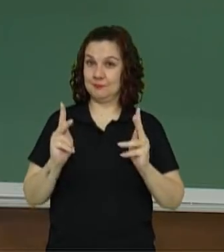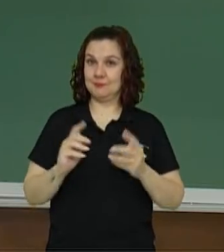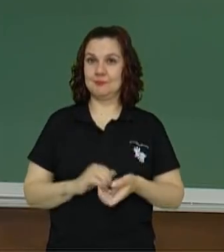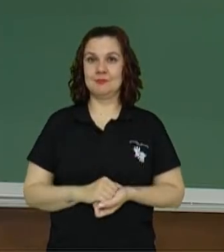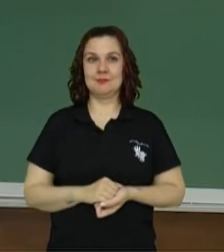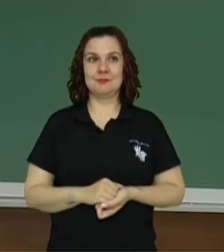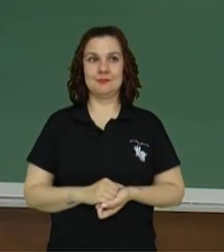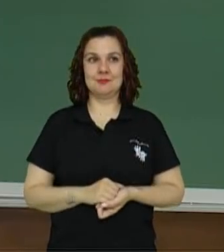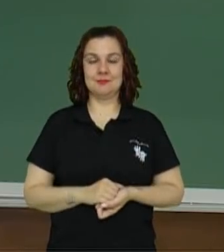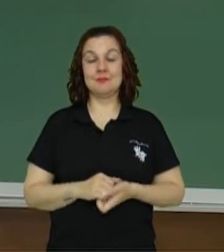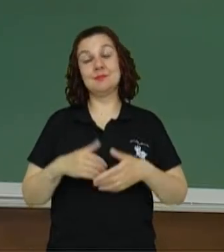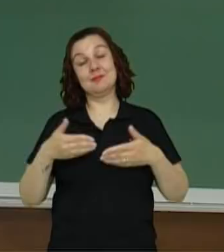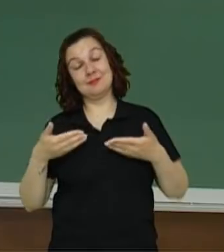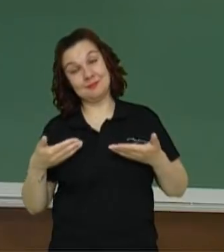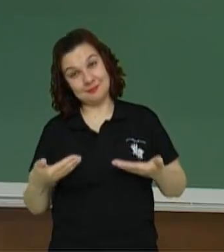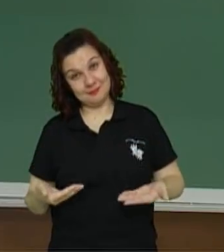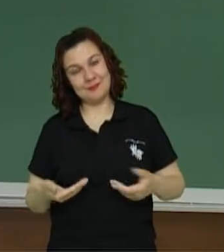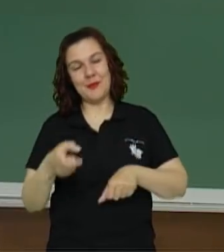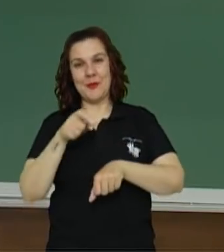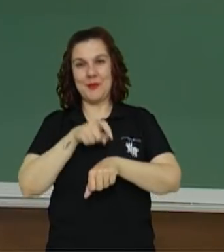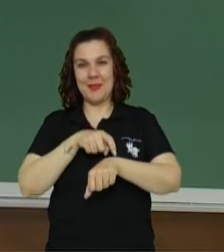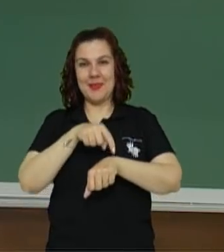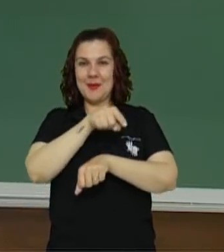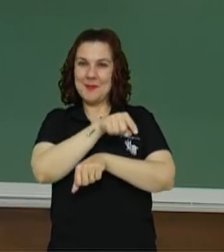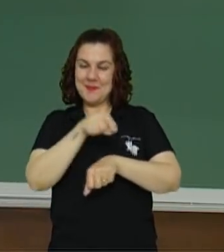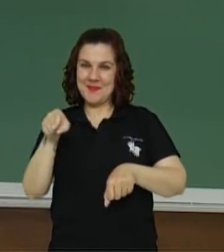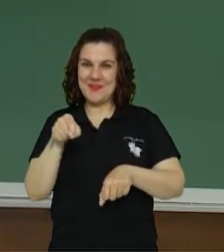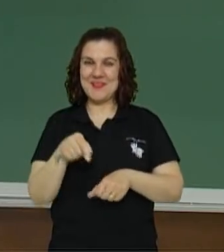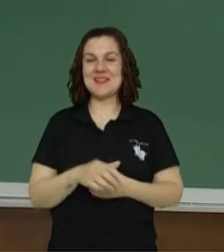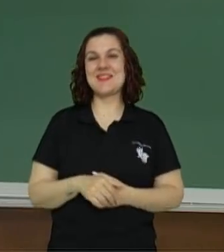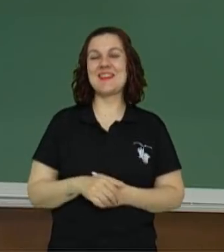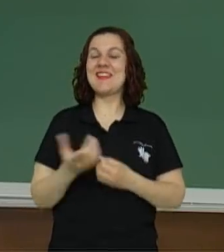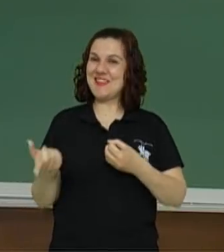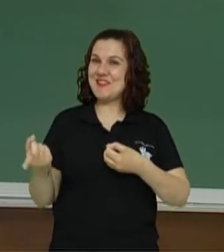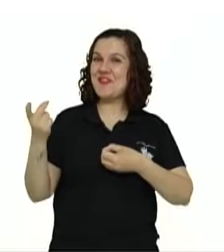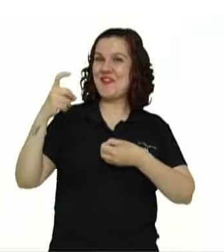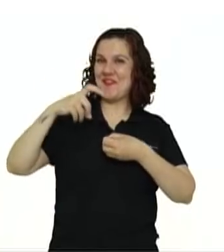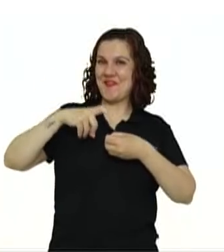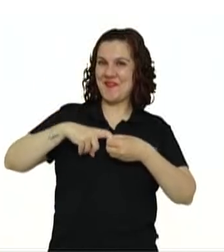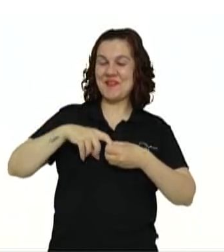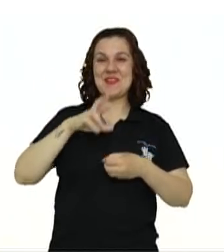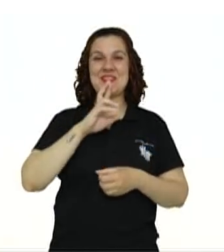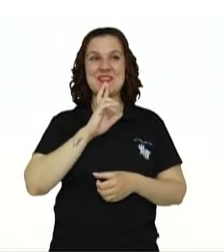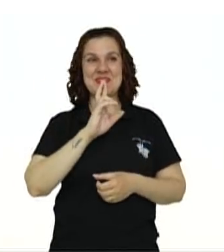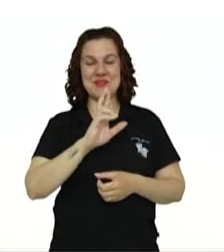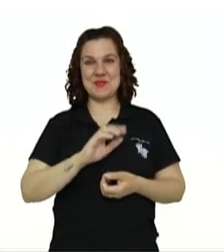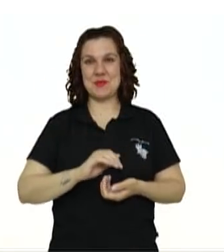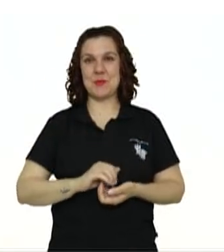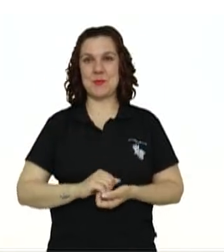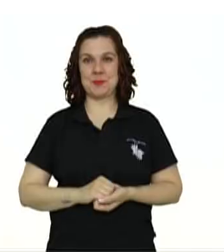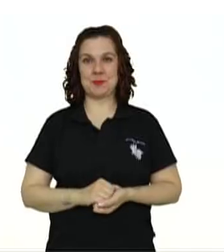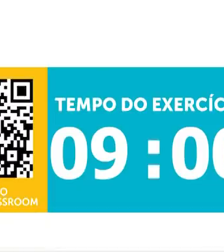Ok? Então, um tempinho para vocês e aí nós voltamos com a solução.